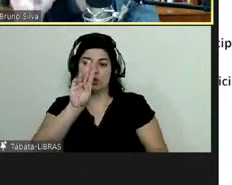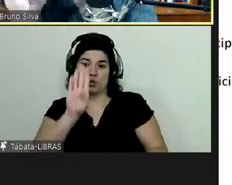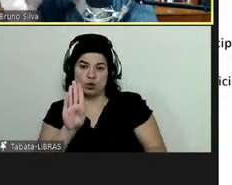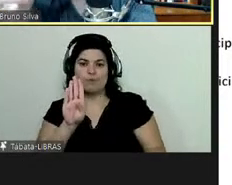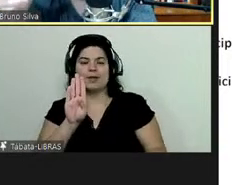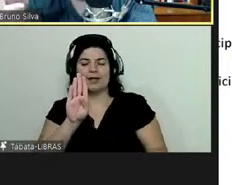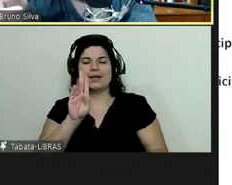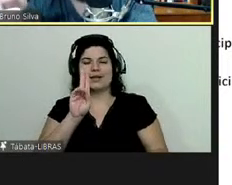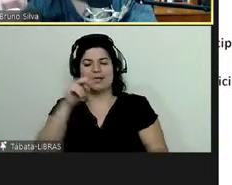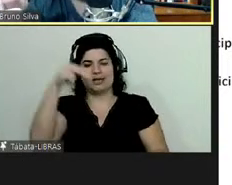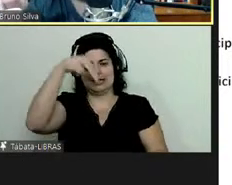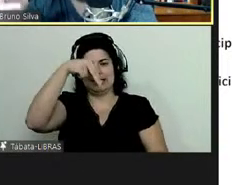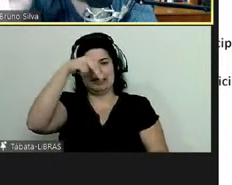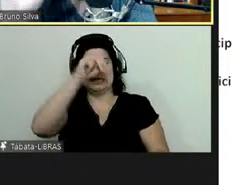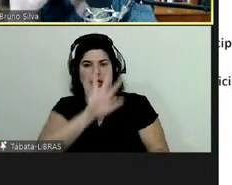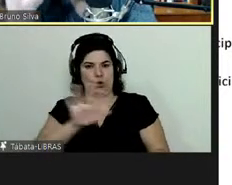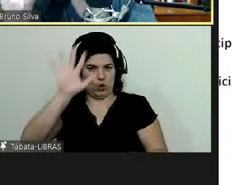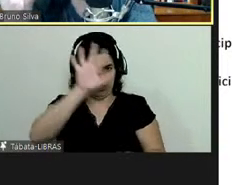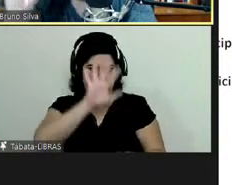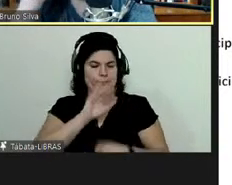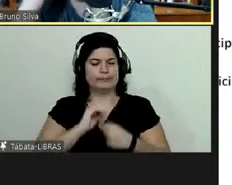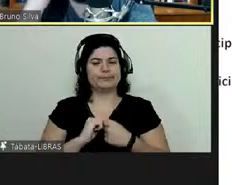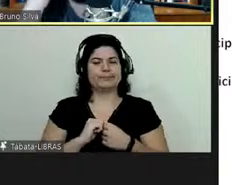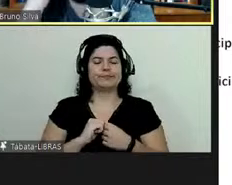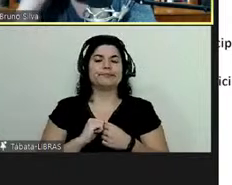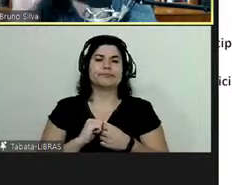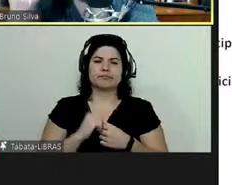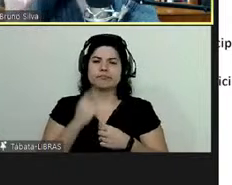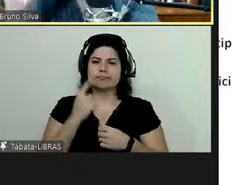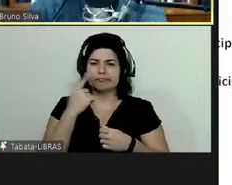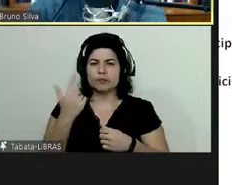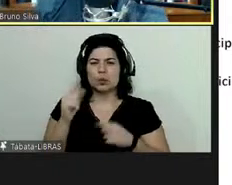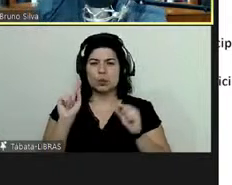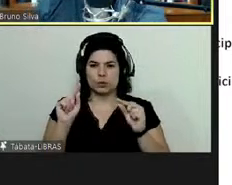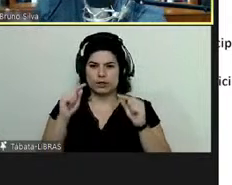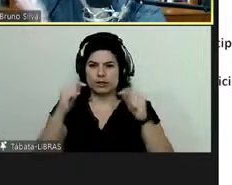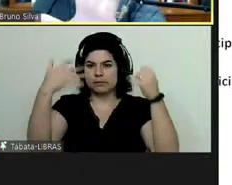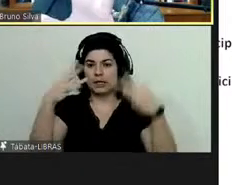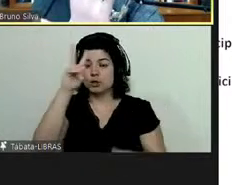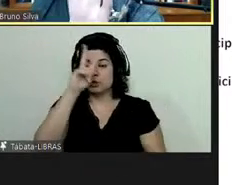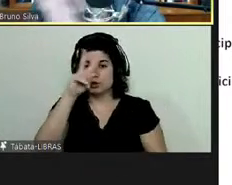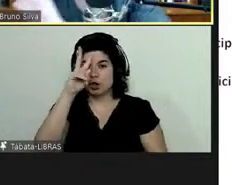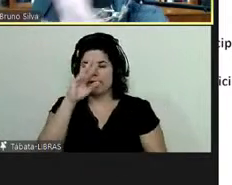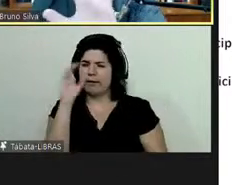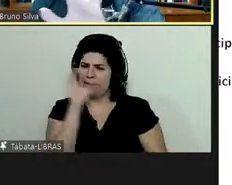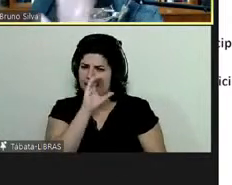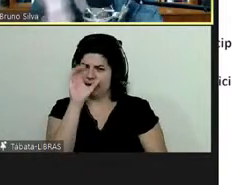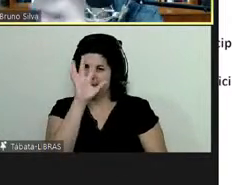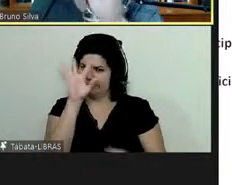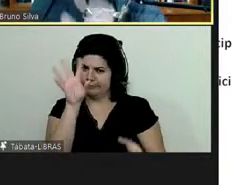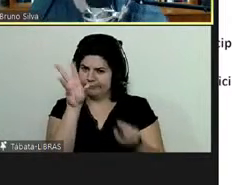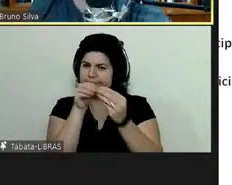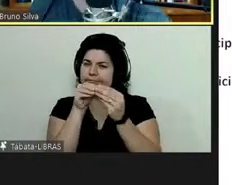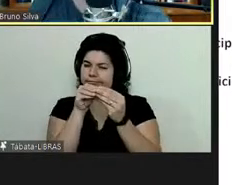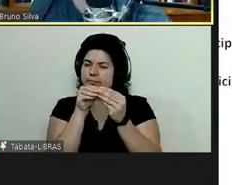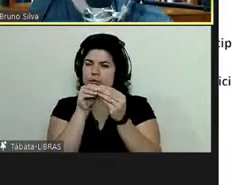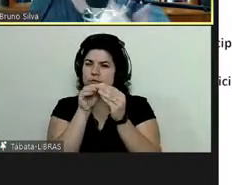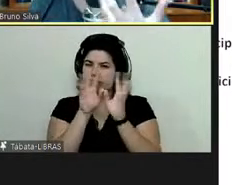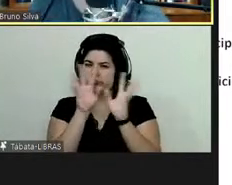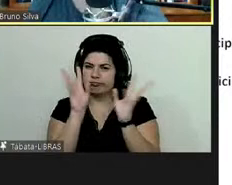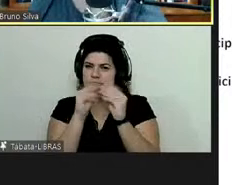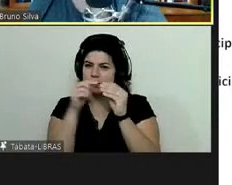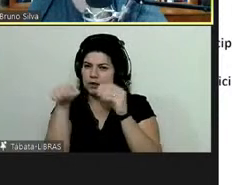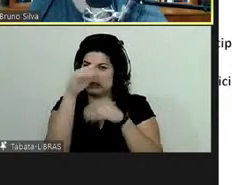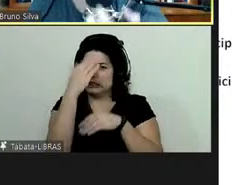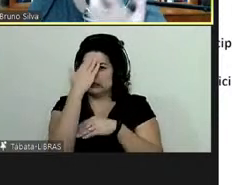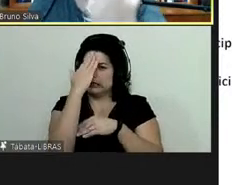bom então só para poder ficar claro para vocês né vou até recorrer a um pouquinho aqui a história de maneira muito rápida tá gente sem tantos detalhes mas só precisa